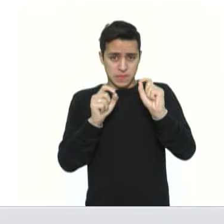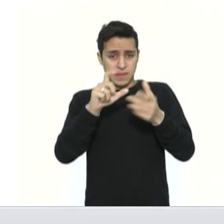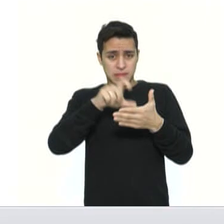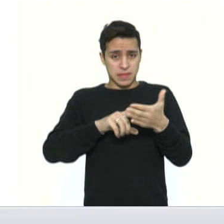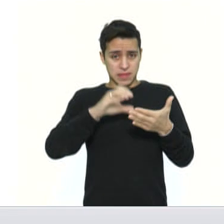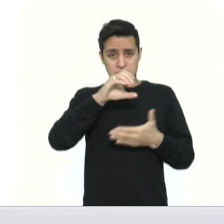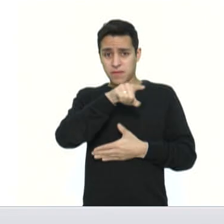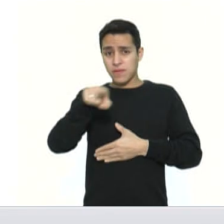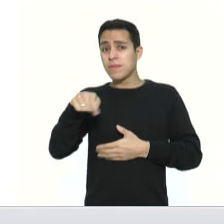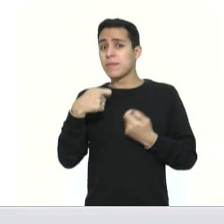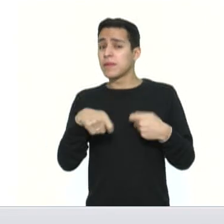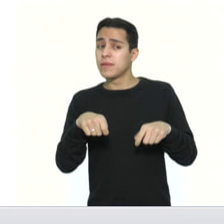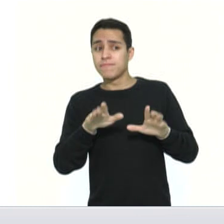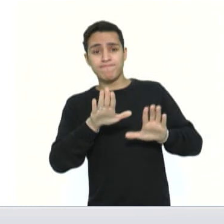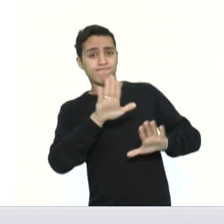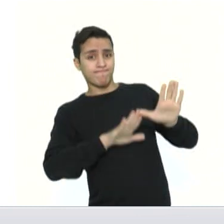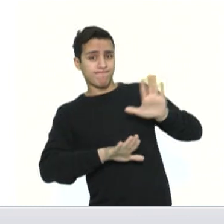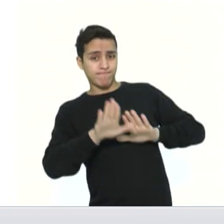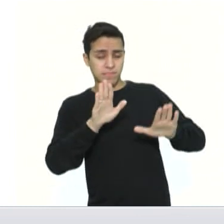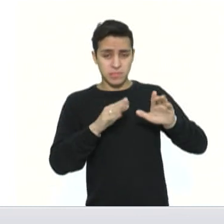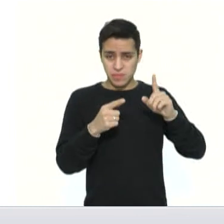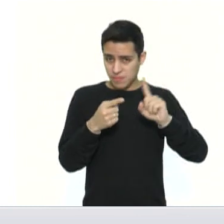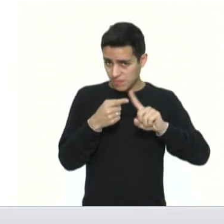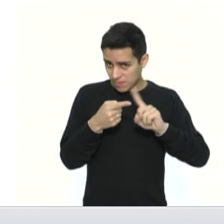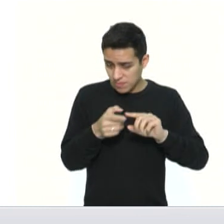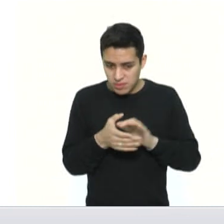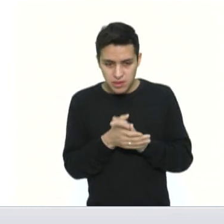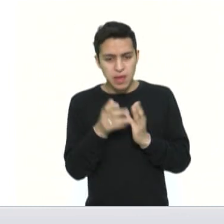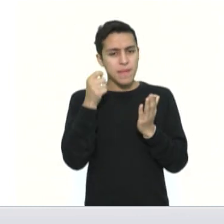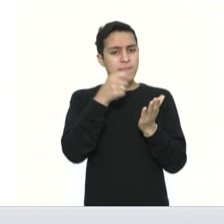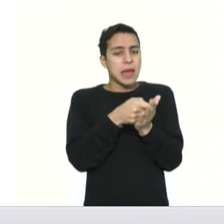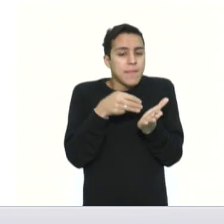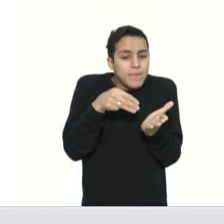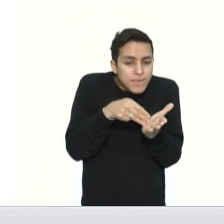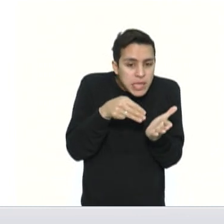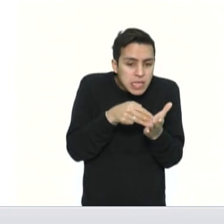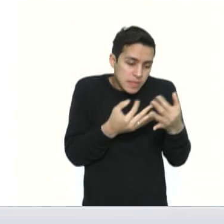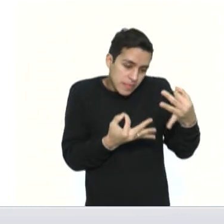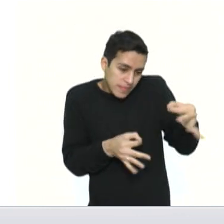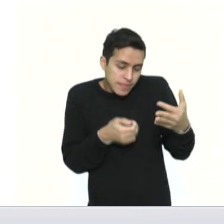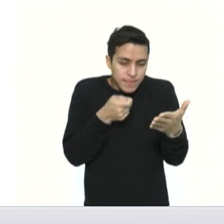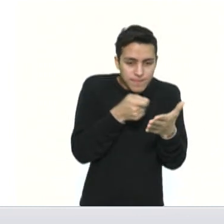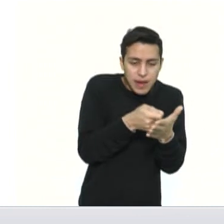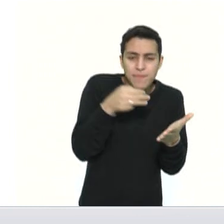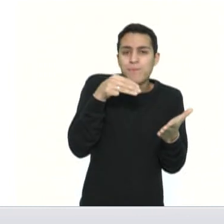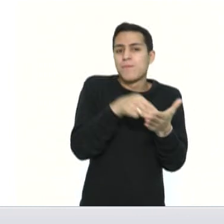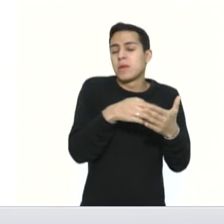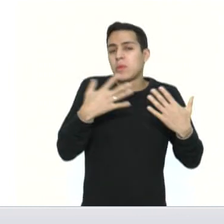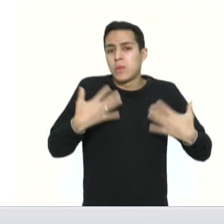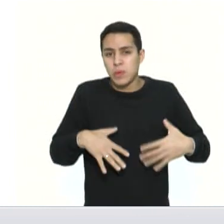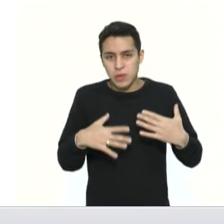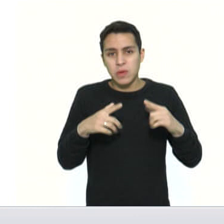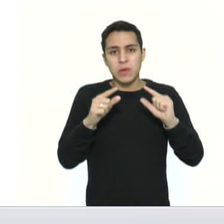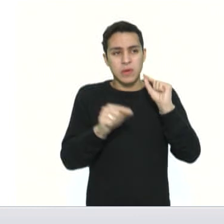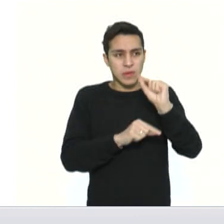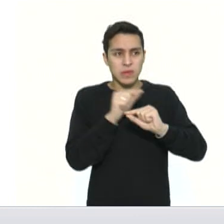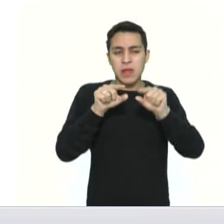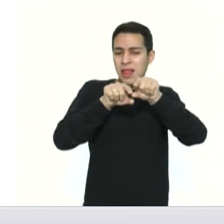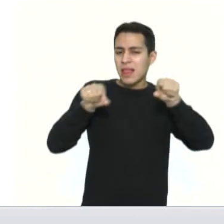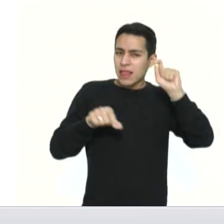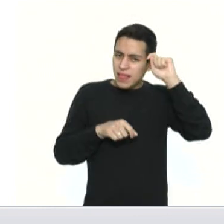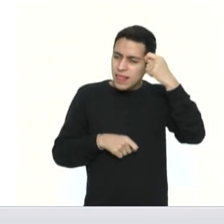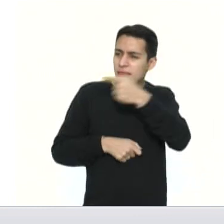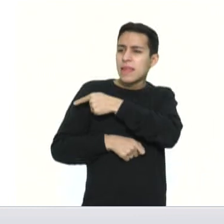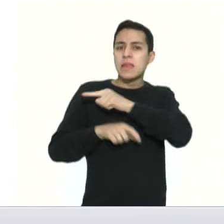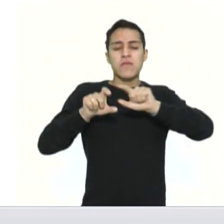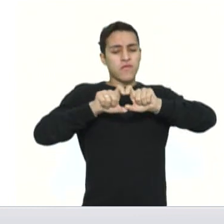você precisa ficar longe. Número 1, pagar o mínimo da fatura. Está em negrito, né? Está